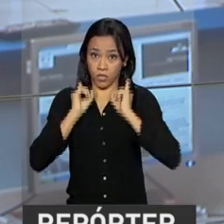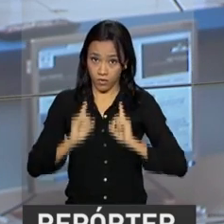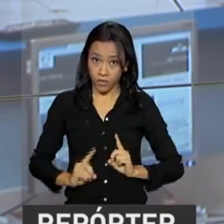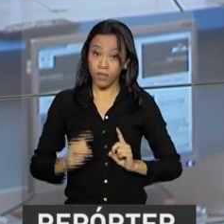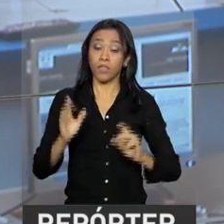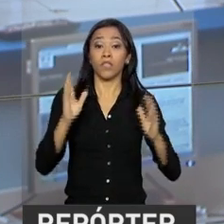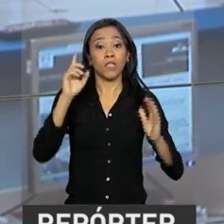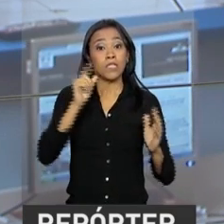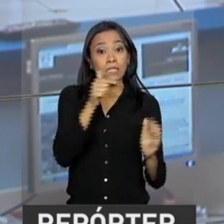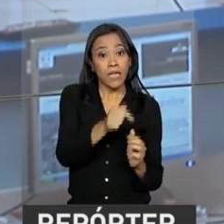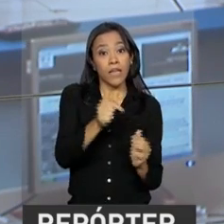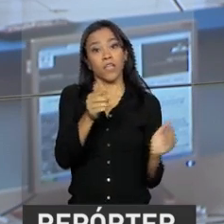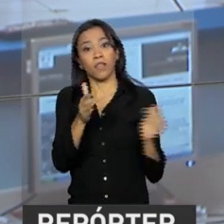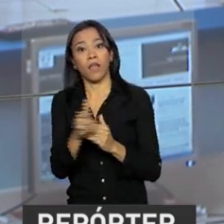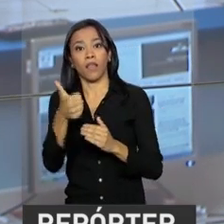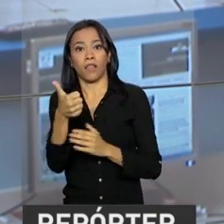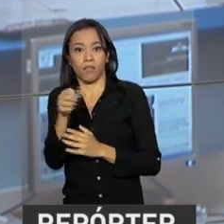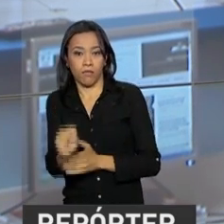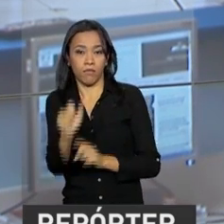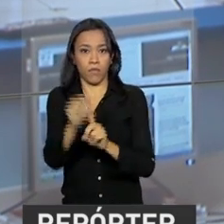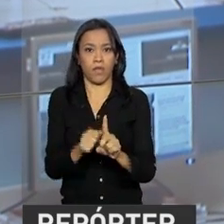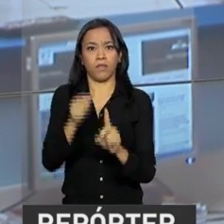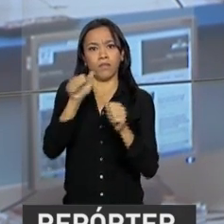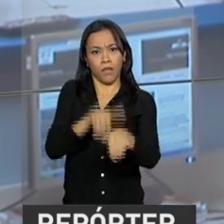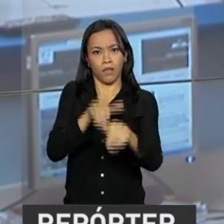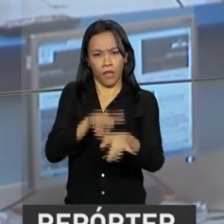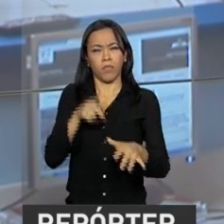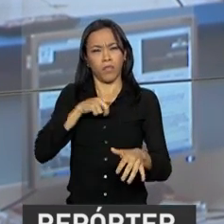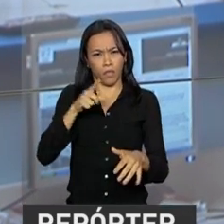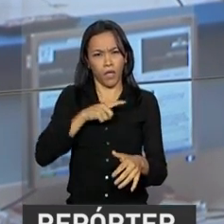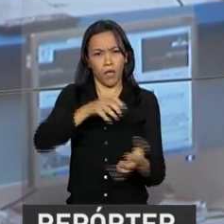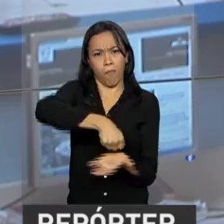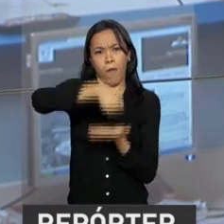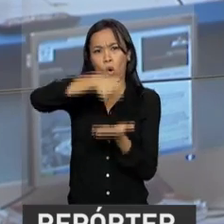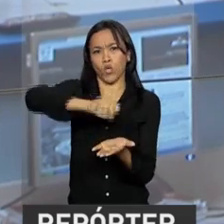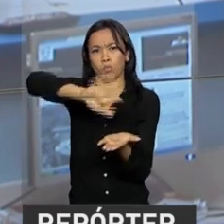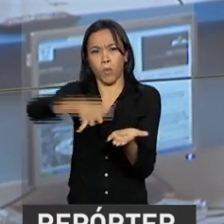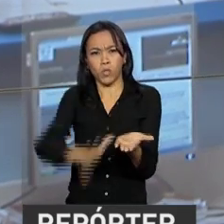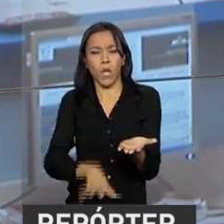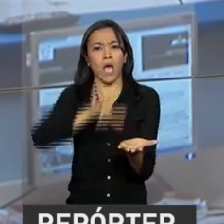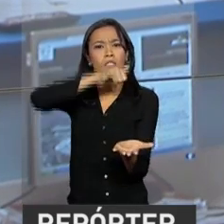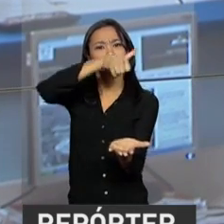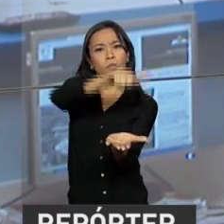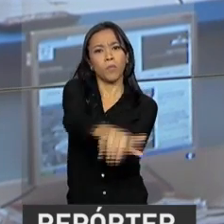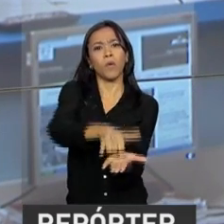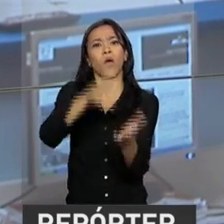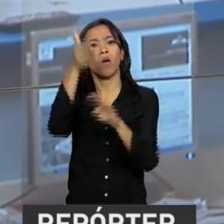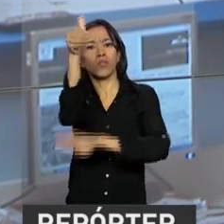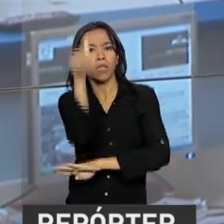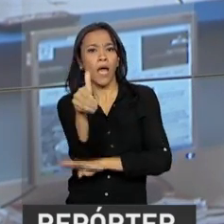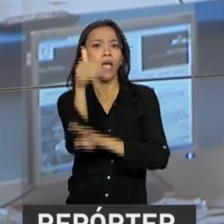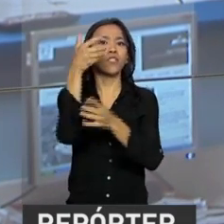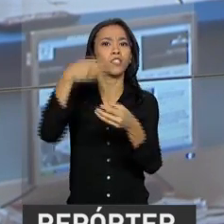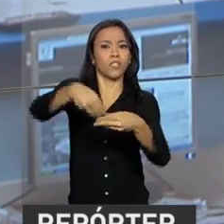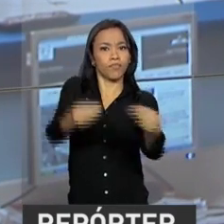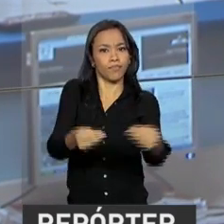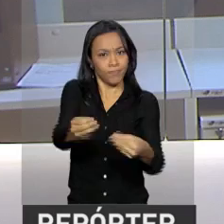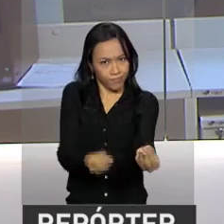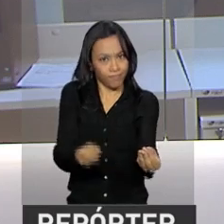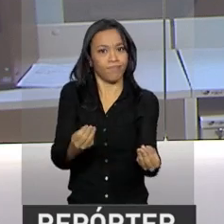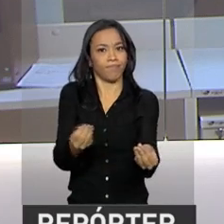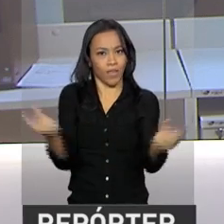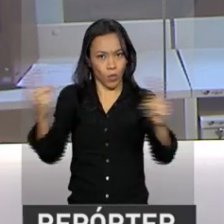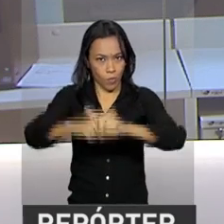7 a 18 de Setembro acampar a pacotes promocionais que reúnem passagens aéreas hospedagem e bilhetes para as